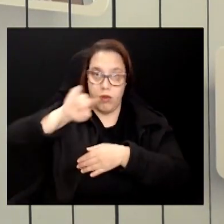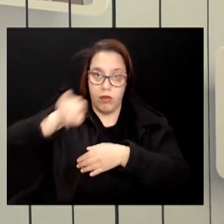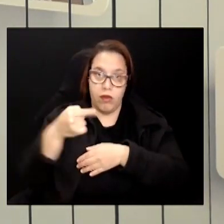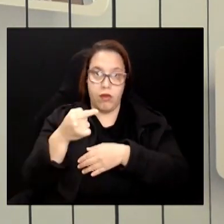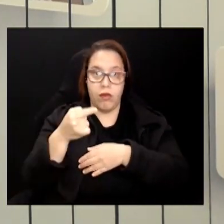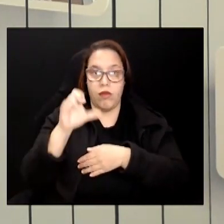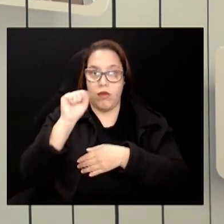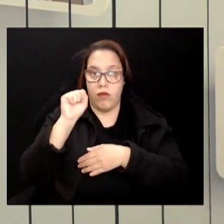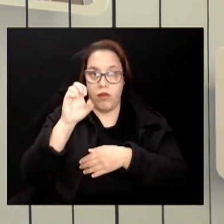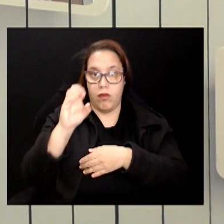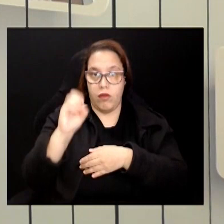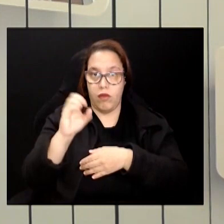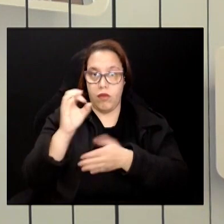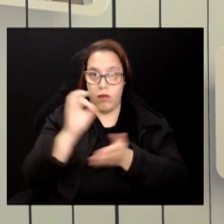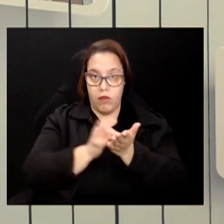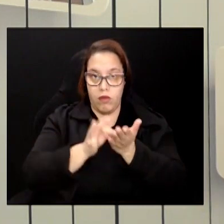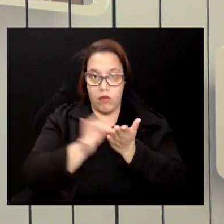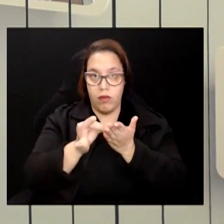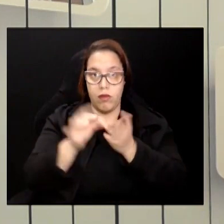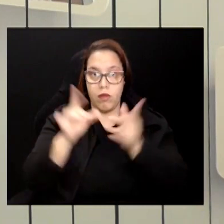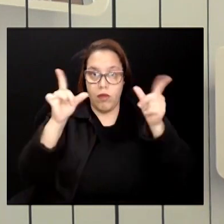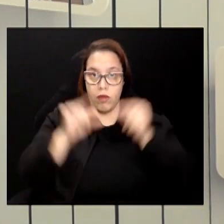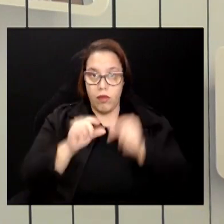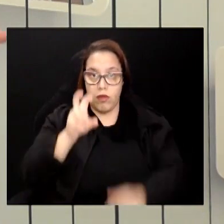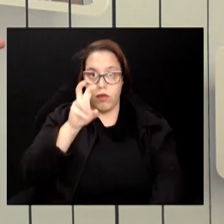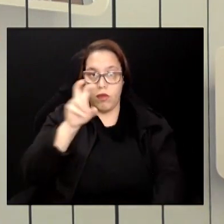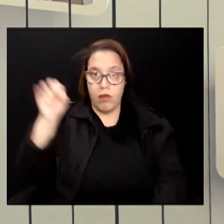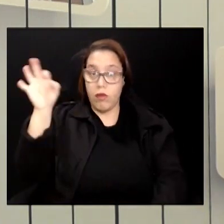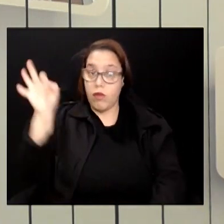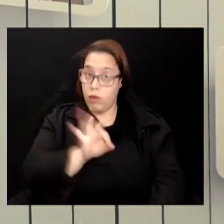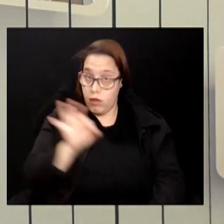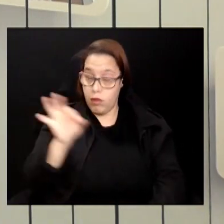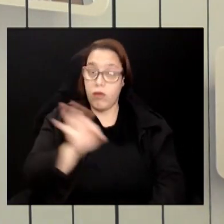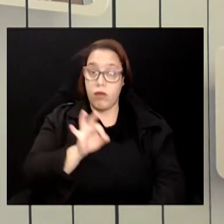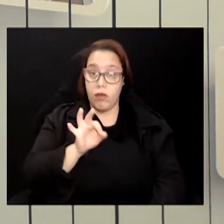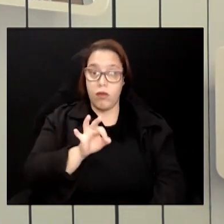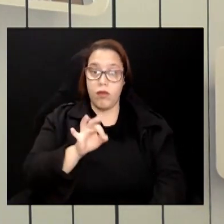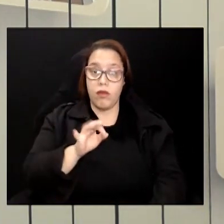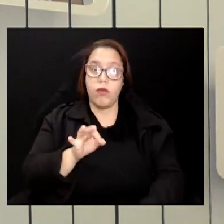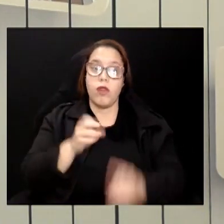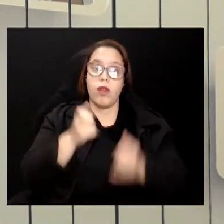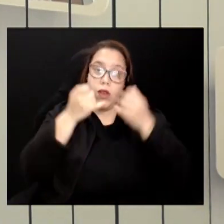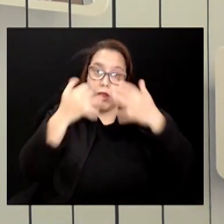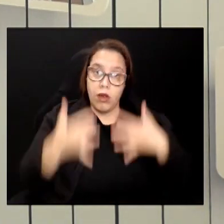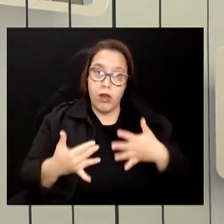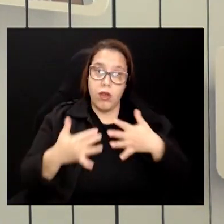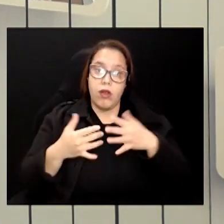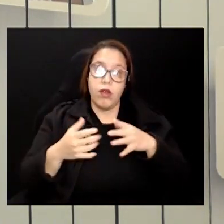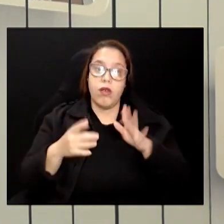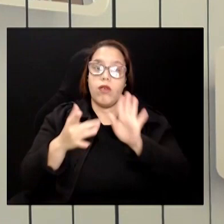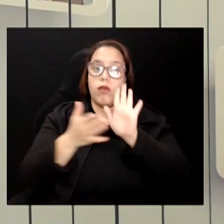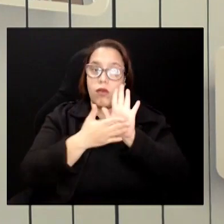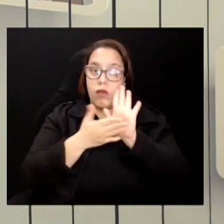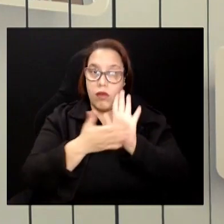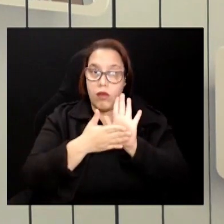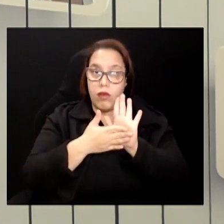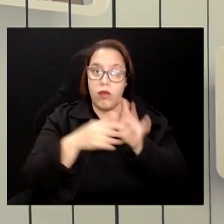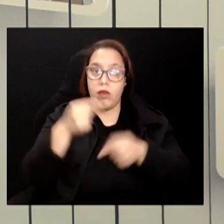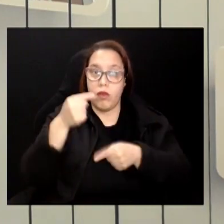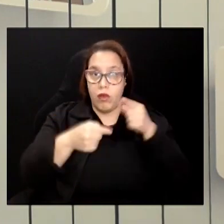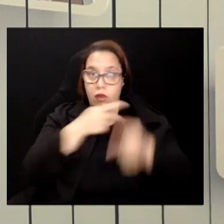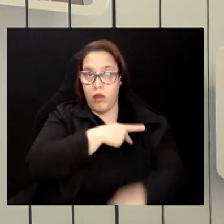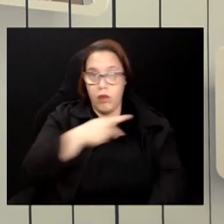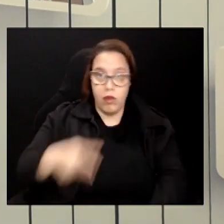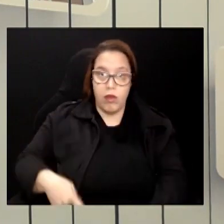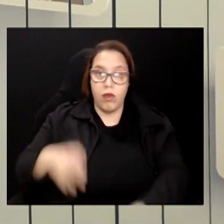8,80, uma queda de 50%. A justificativa é que esta medida faz parte da política pública estadual de